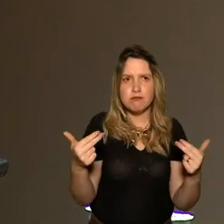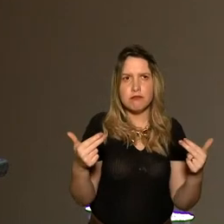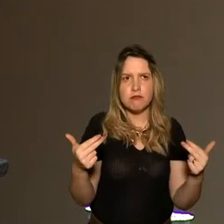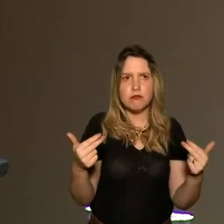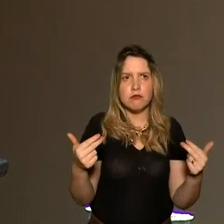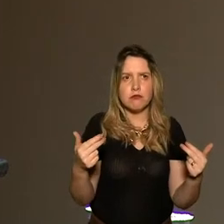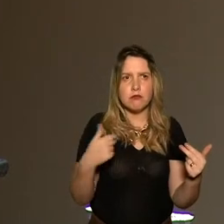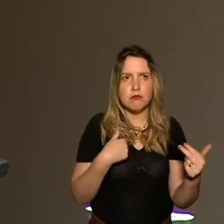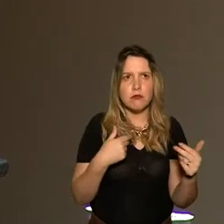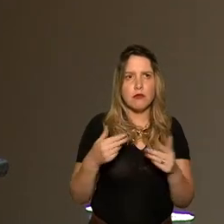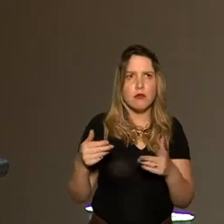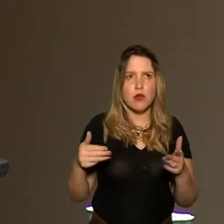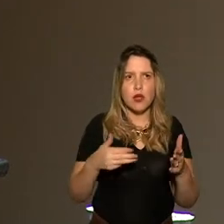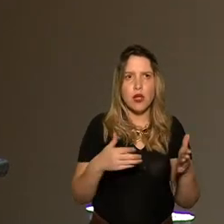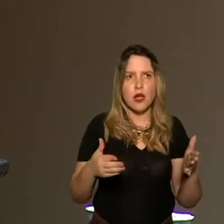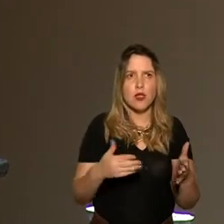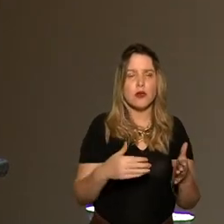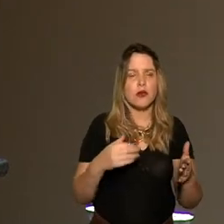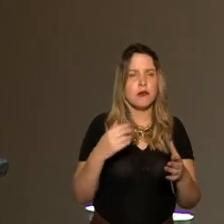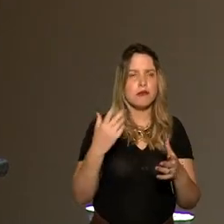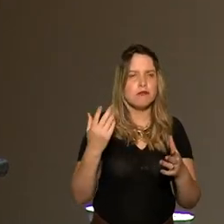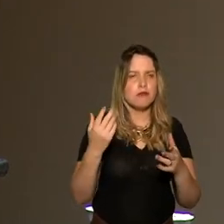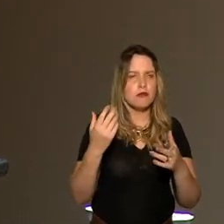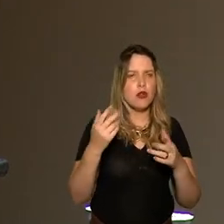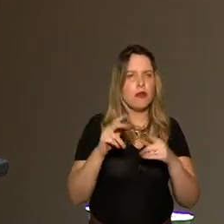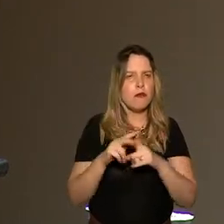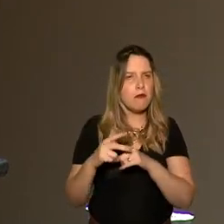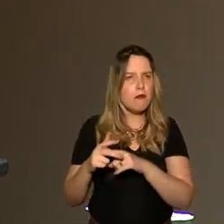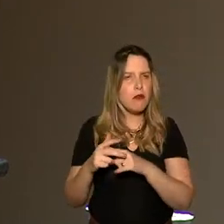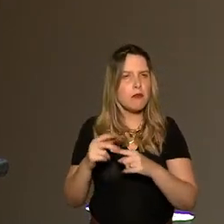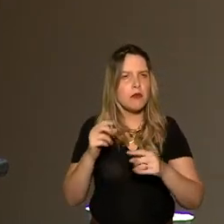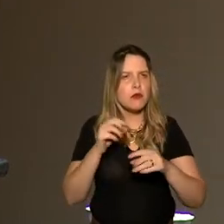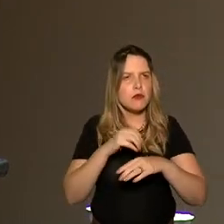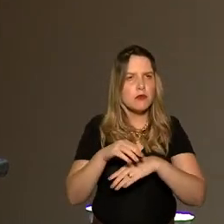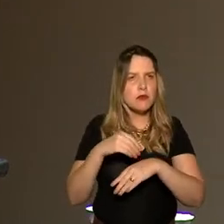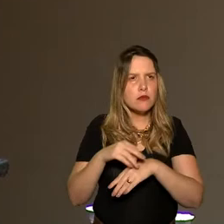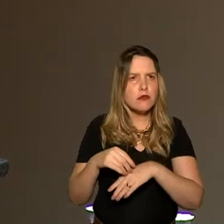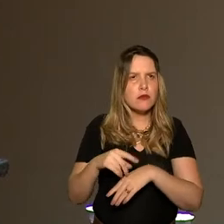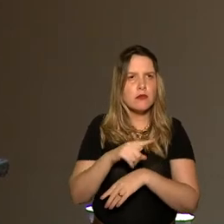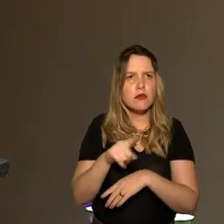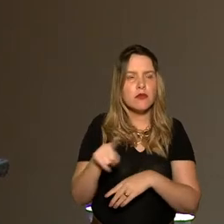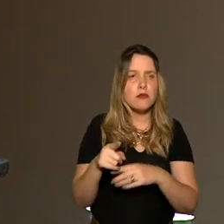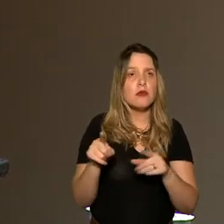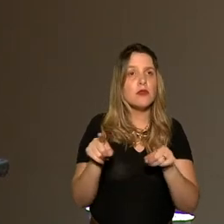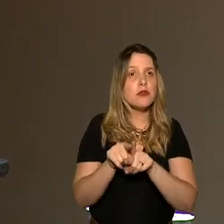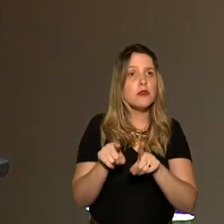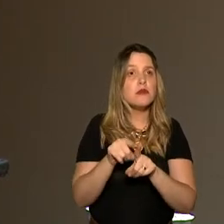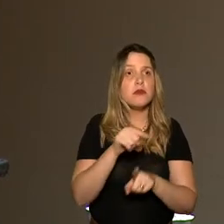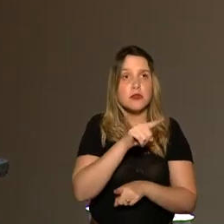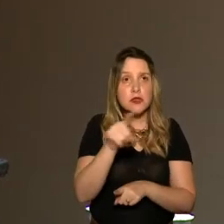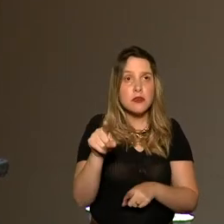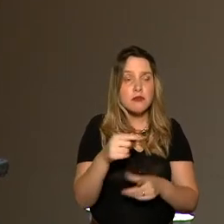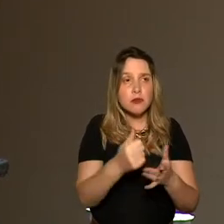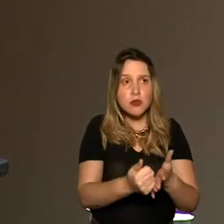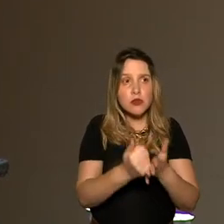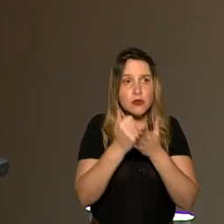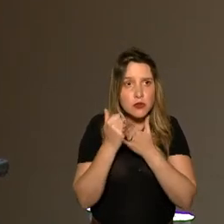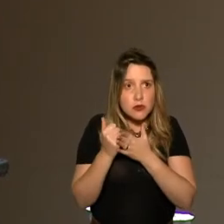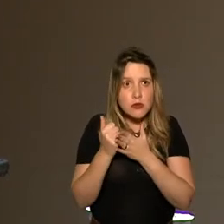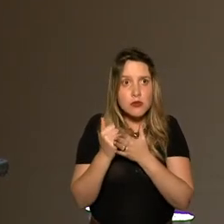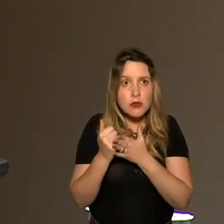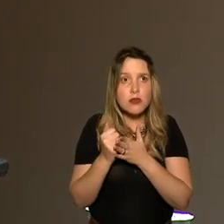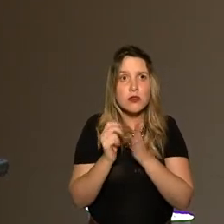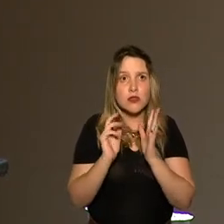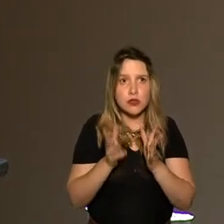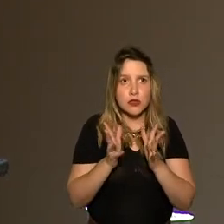encaminhando para fechamento de algumas reflexões e eu queria abrir também para que vocês trouxessem perguntas